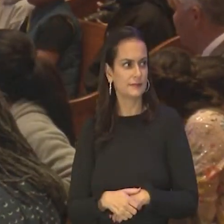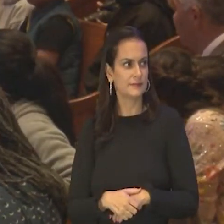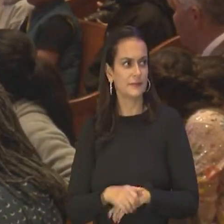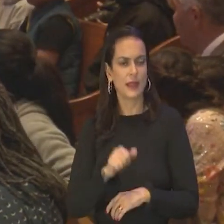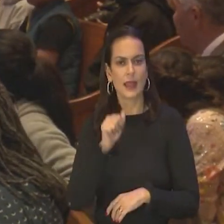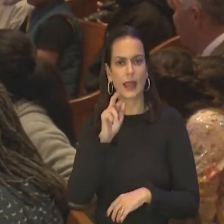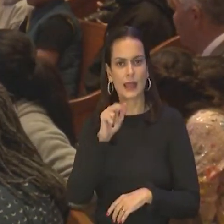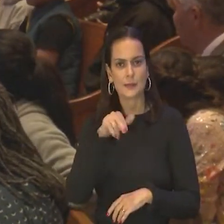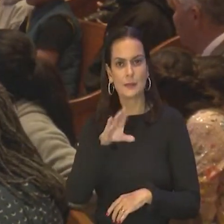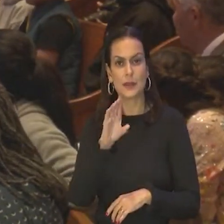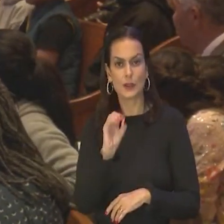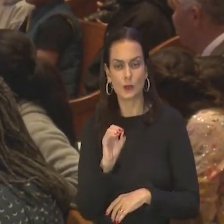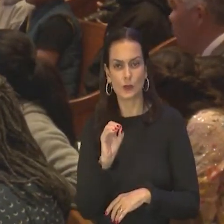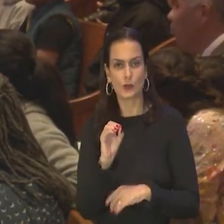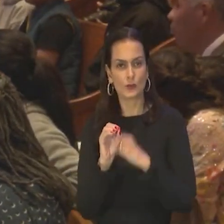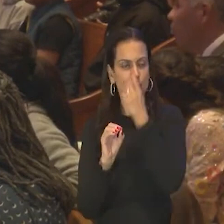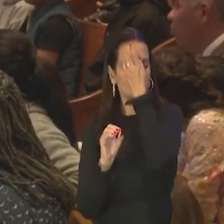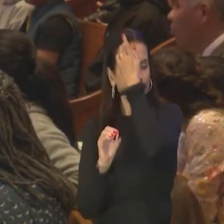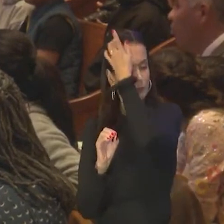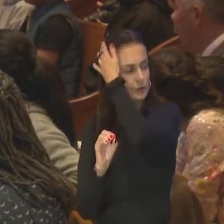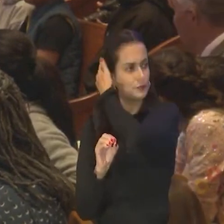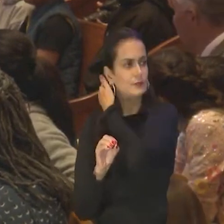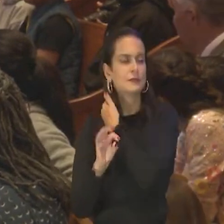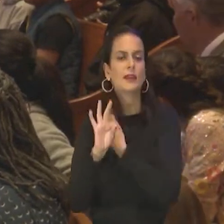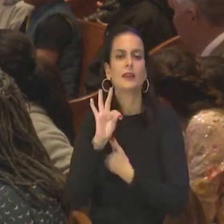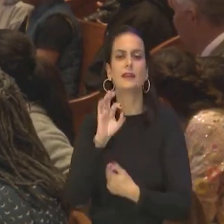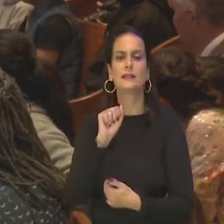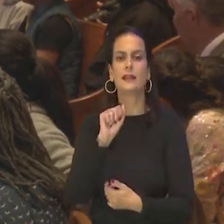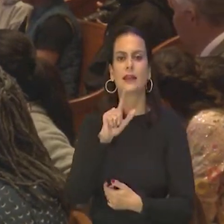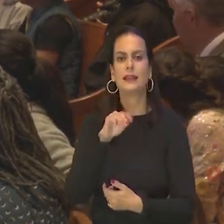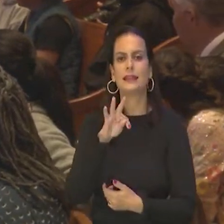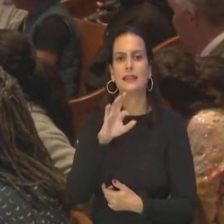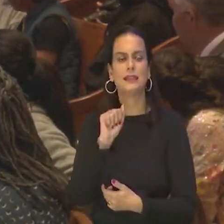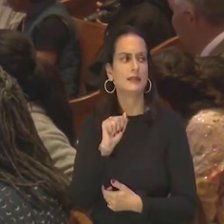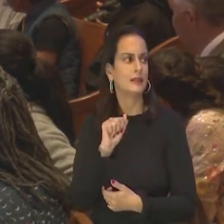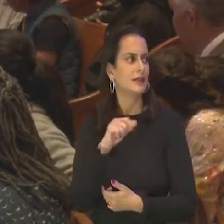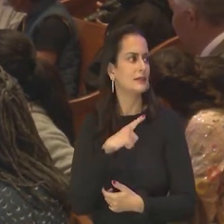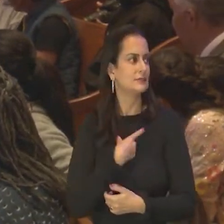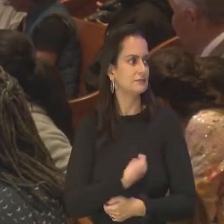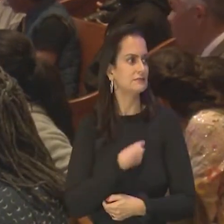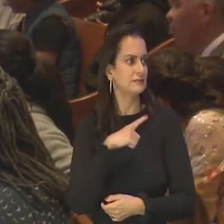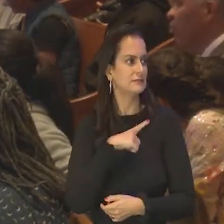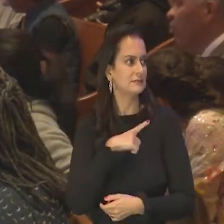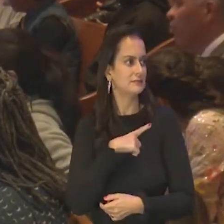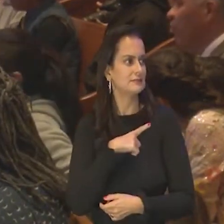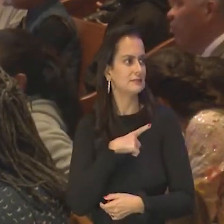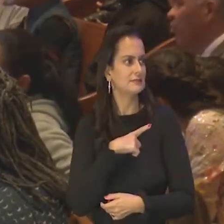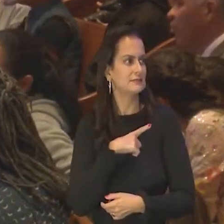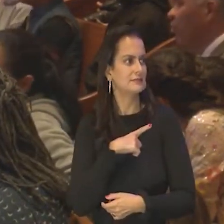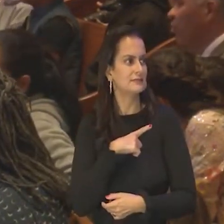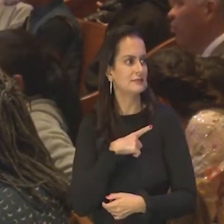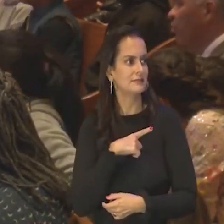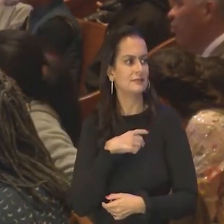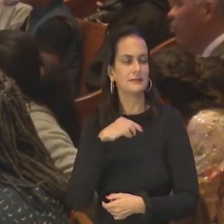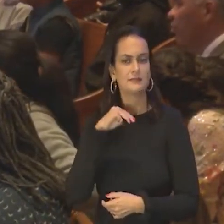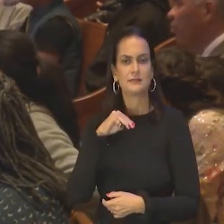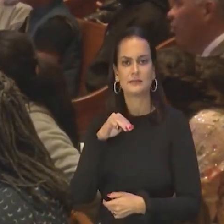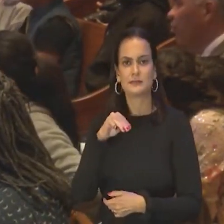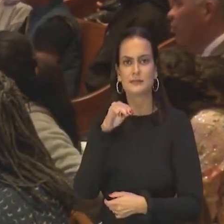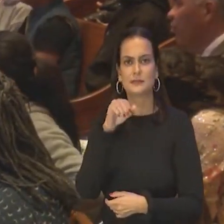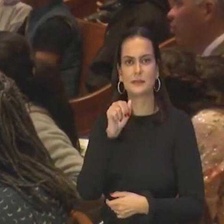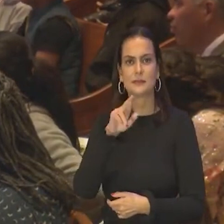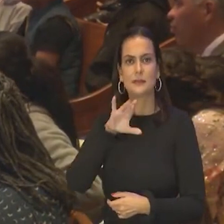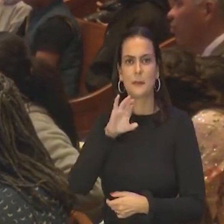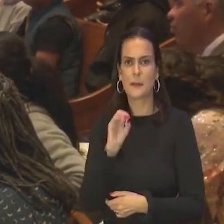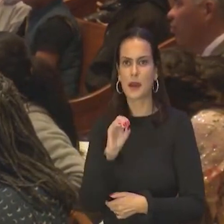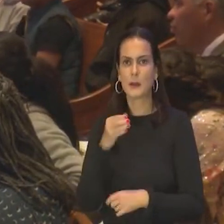Armindo está aqui. A Thalita não está. Está aqui, que bom. E o Mário. O Mário está